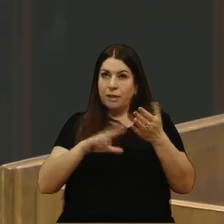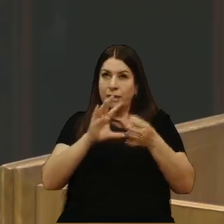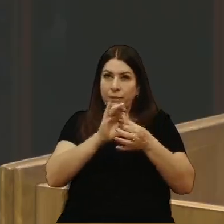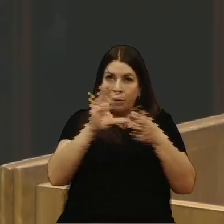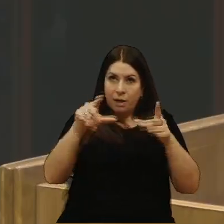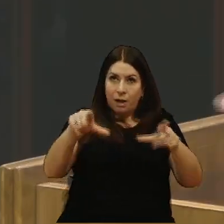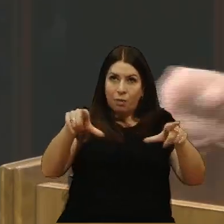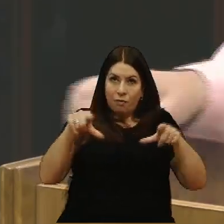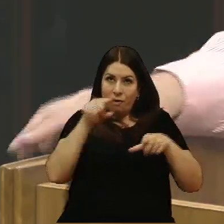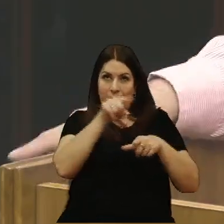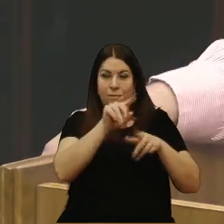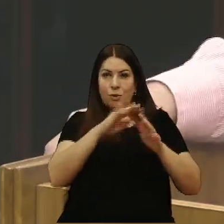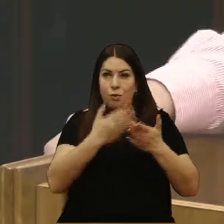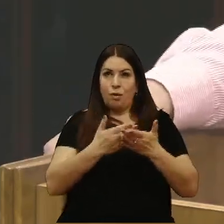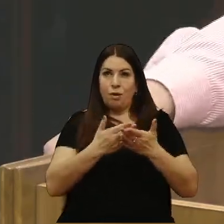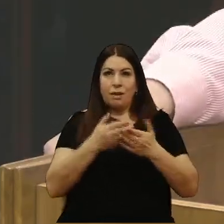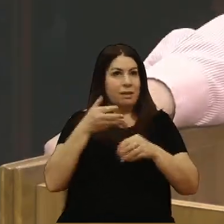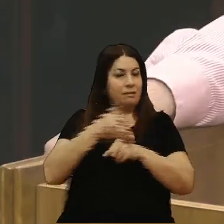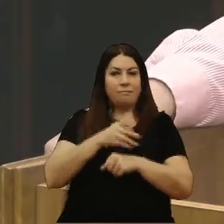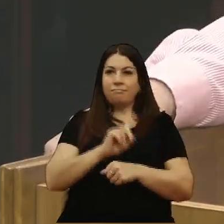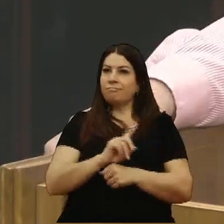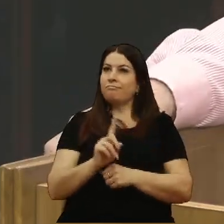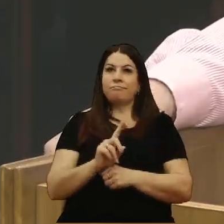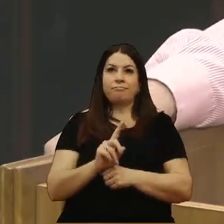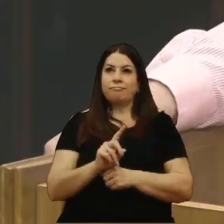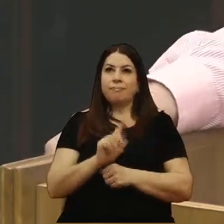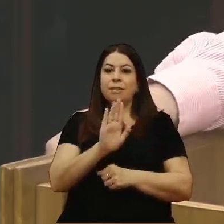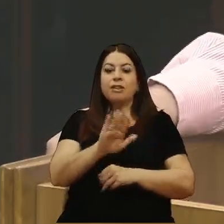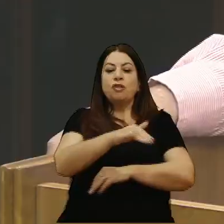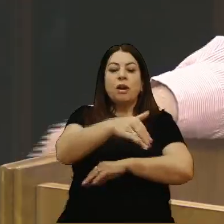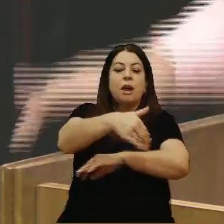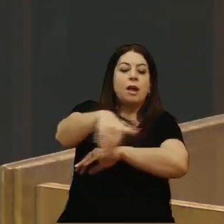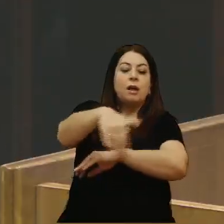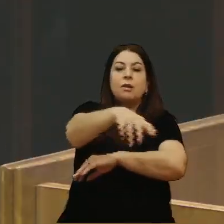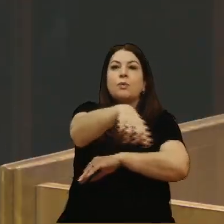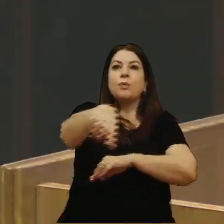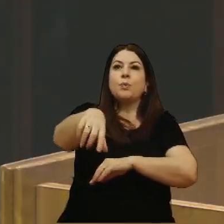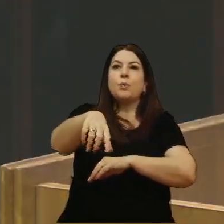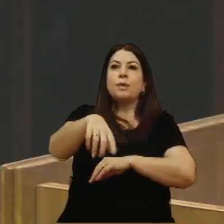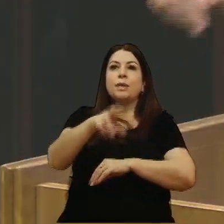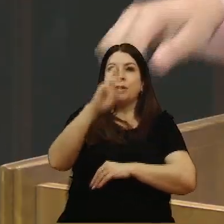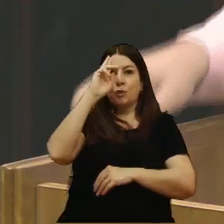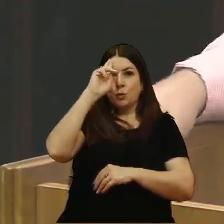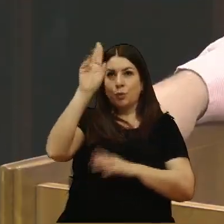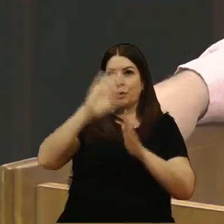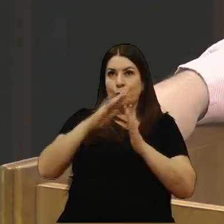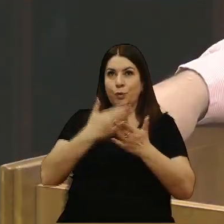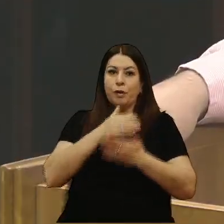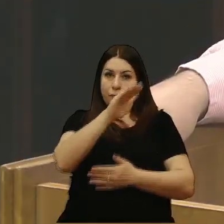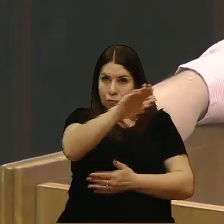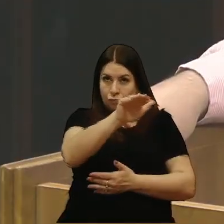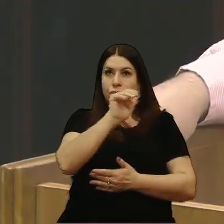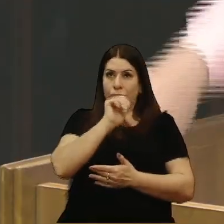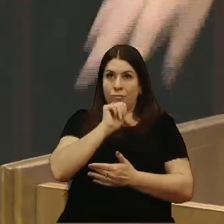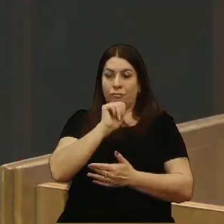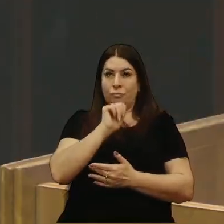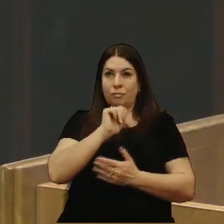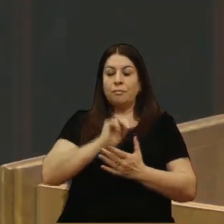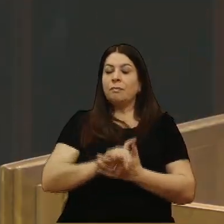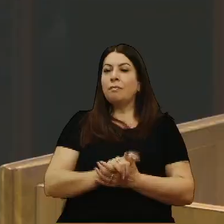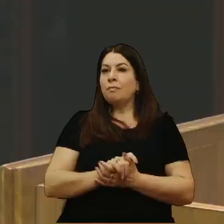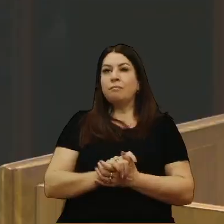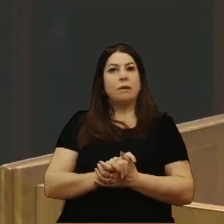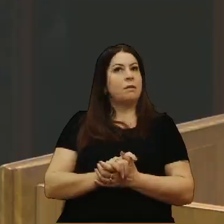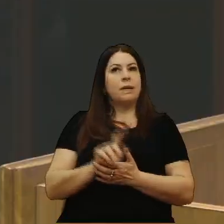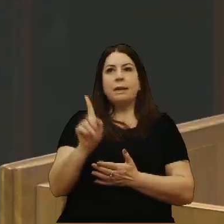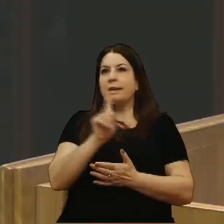um alvará, entrar na escola. Ele foi deixado na calçada. A diretora da escola foi chamada e